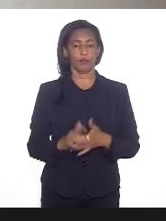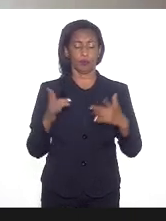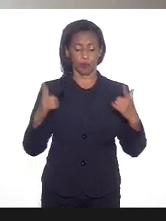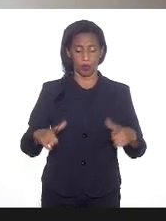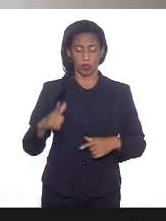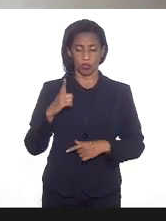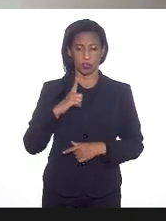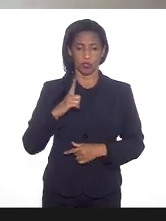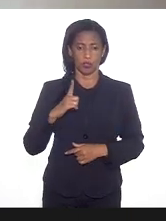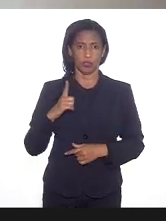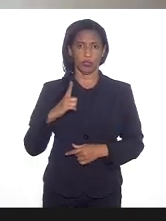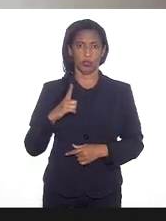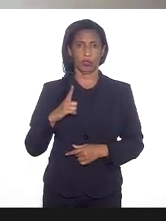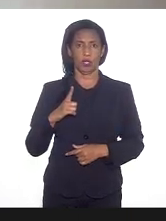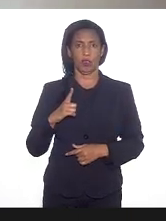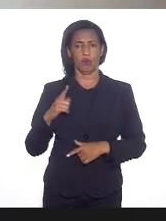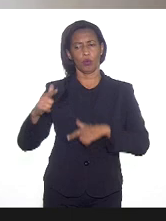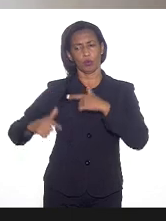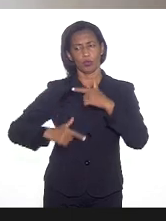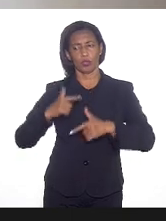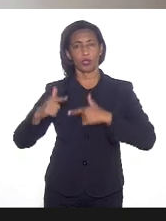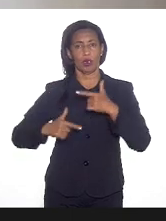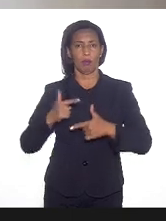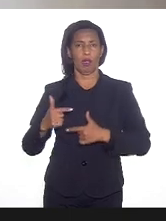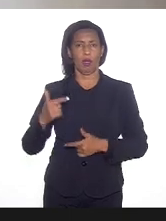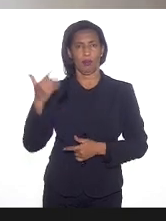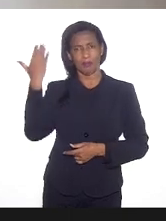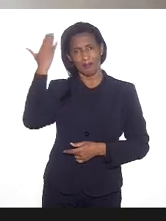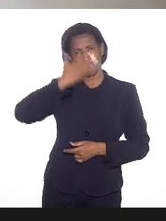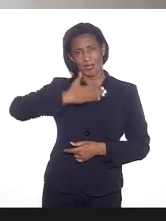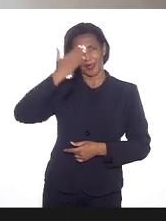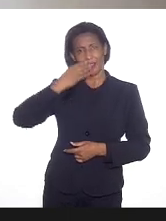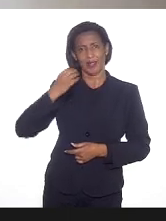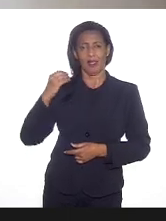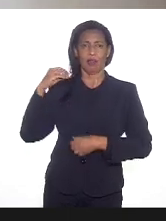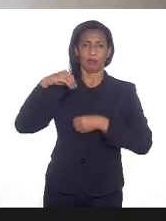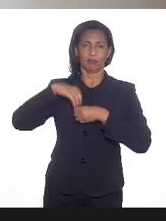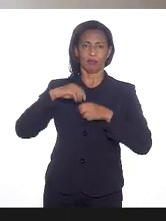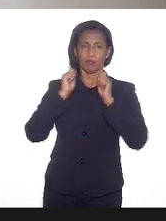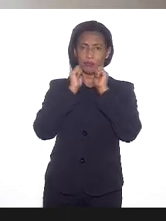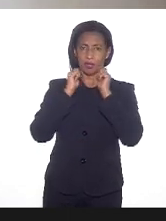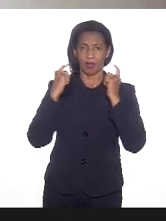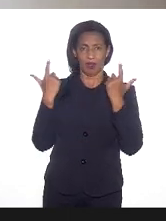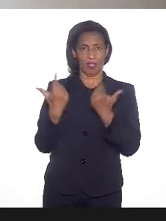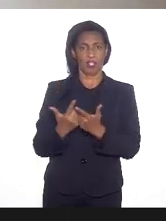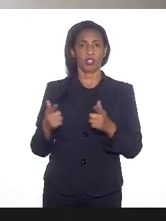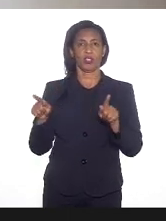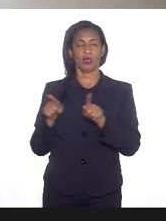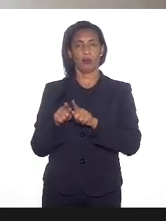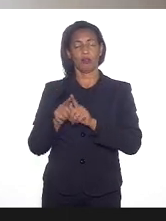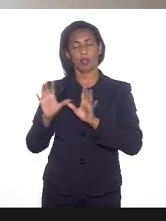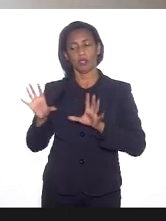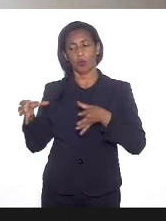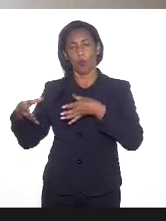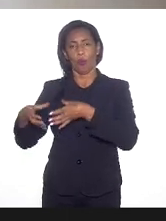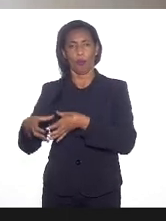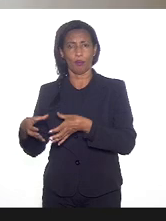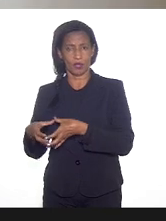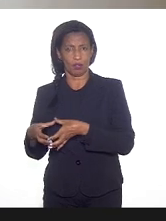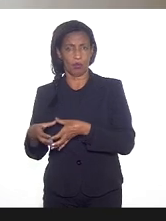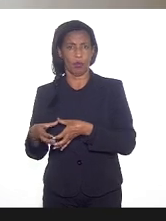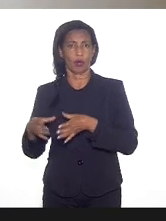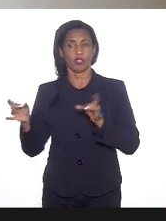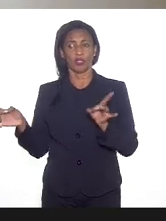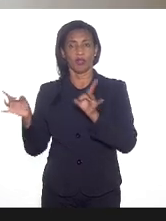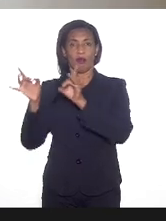a interrupção das atividades presenciais na Alerj, a interrupção do funcionamento de todas as comissões, a gente estava já no